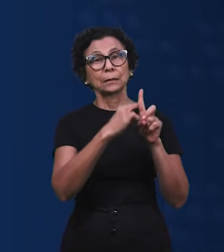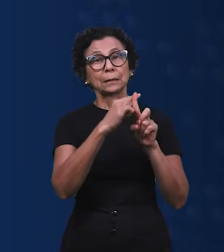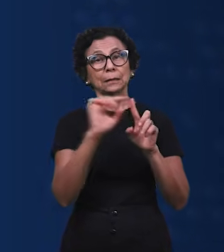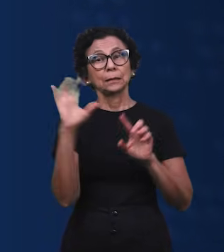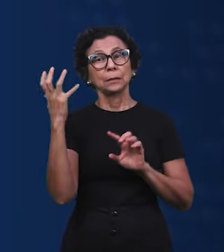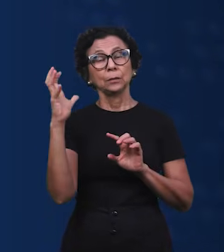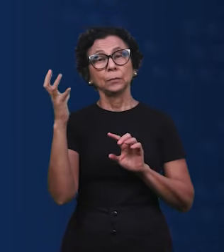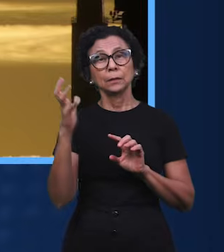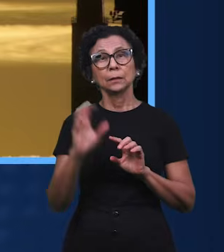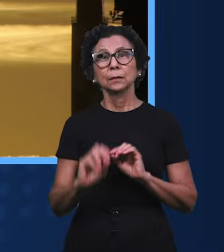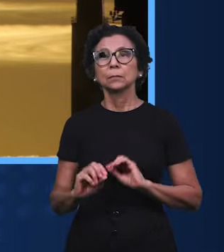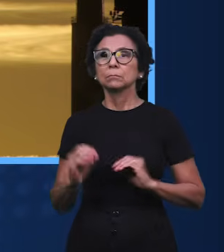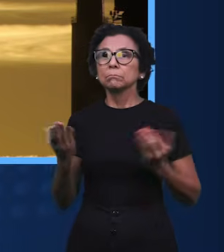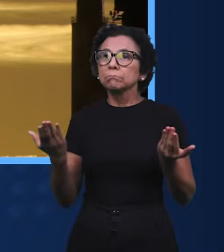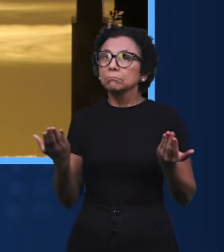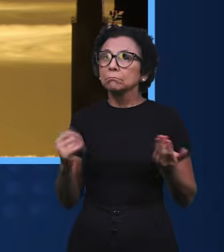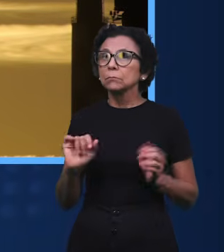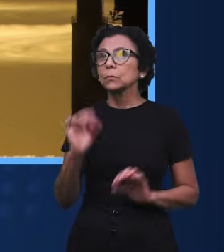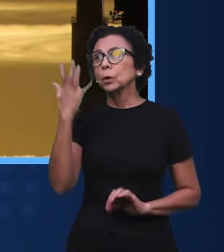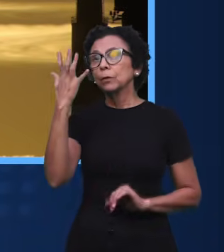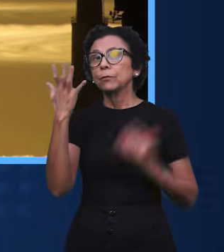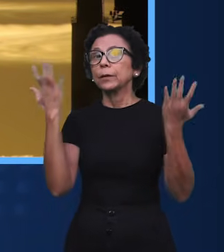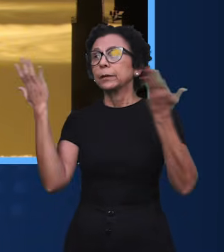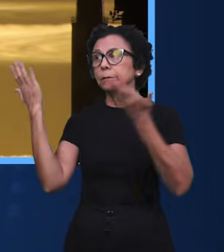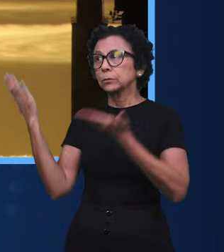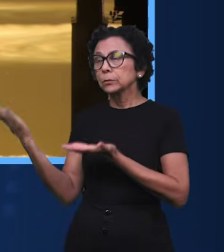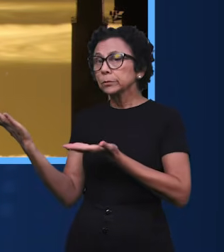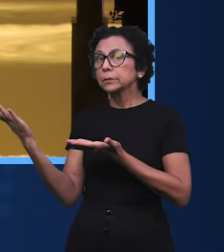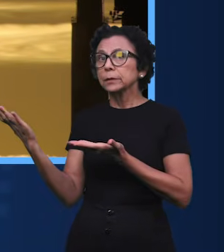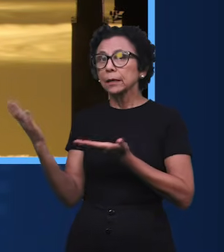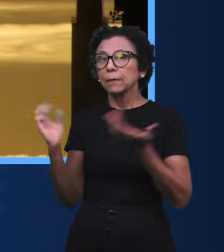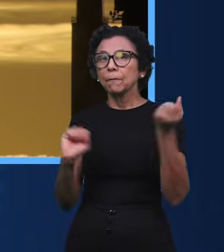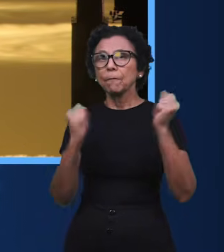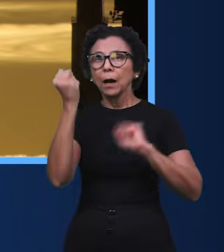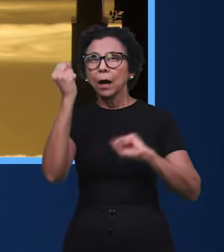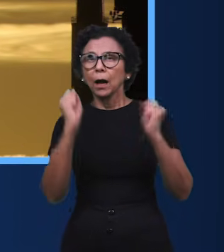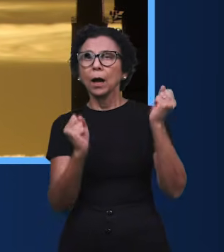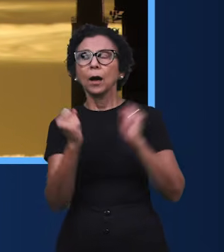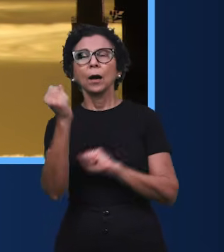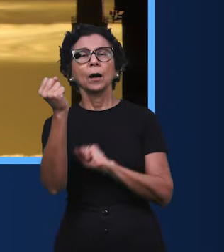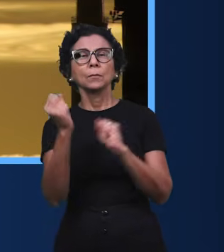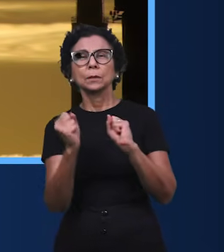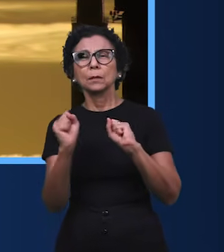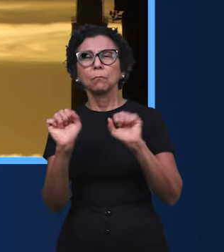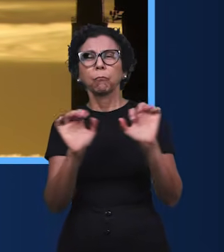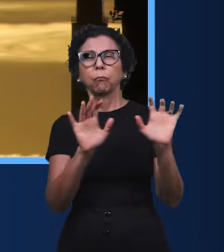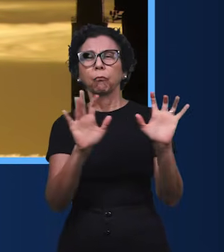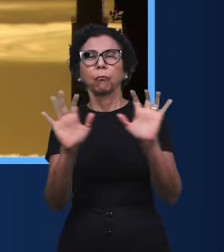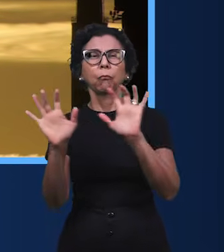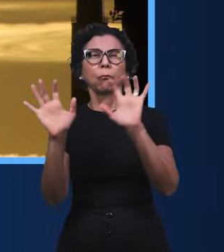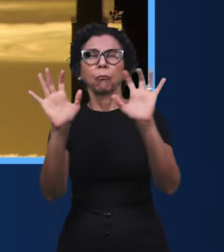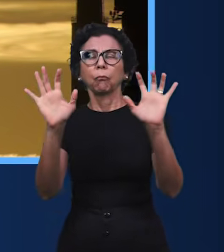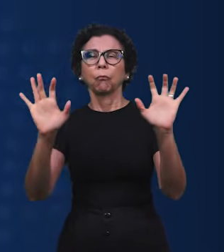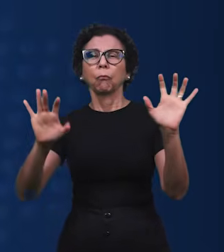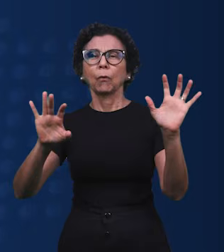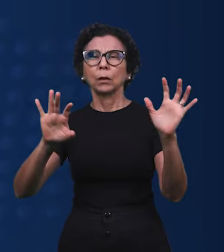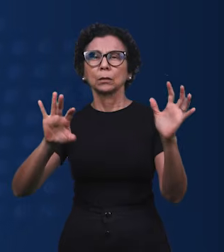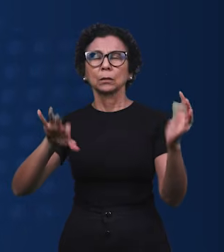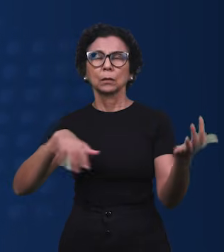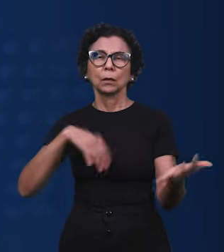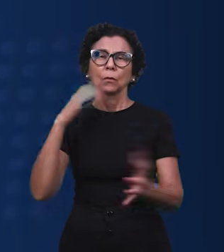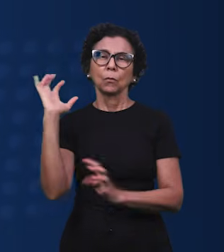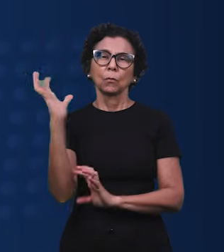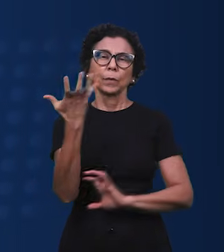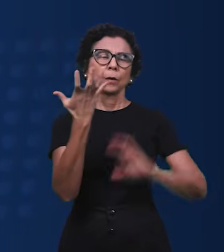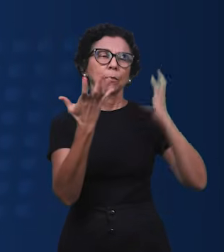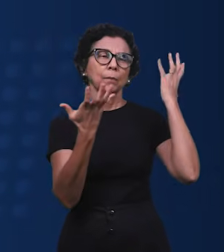particularmente a esses eventos que vão consumindo o meio ambiente e você não tem mais a dissipação do calor. Então,